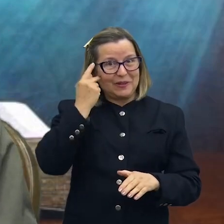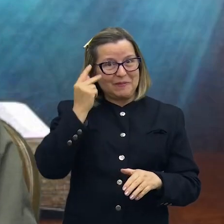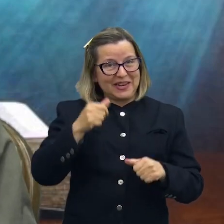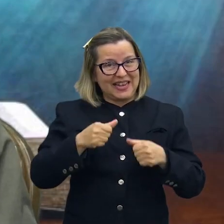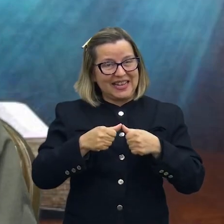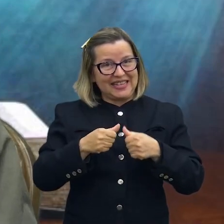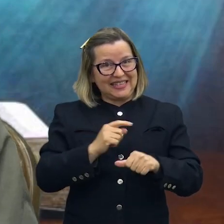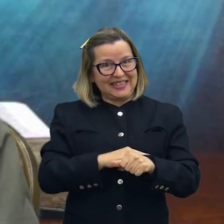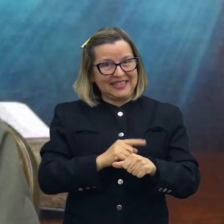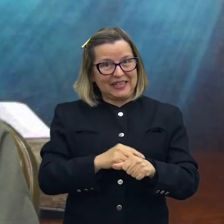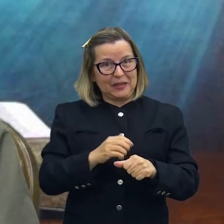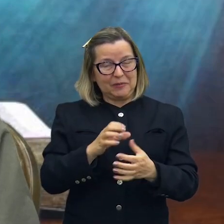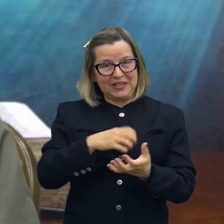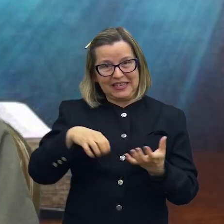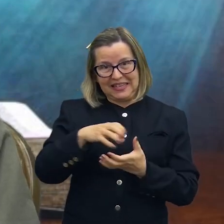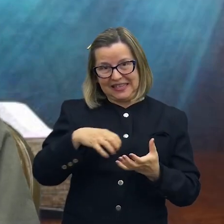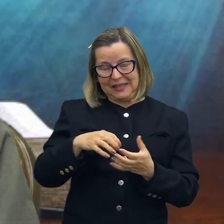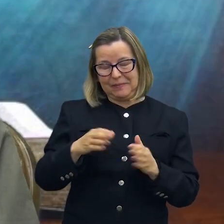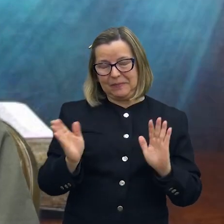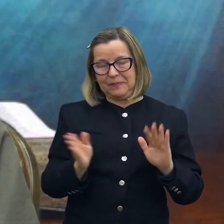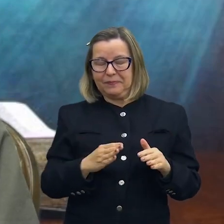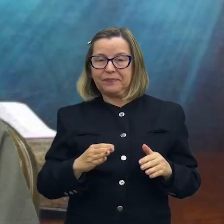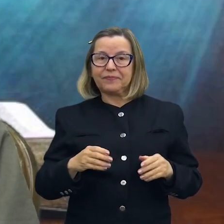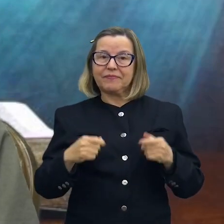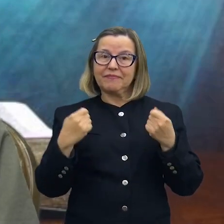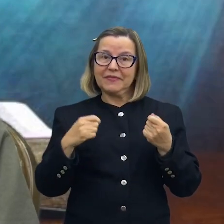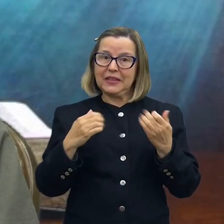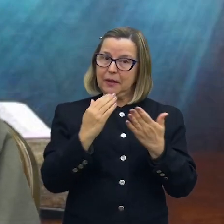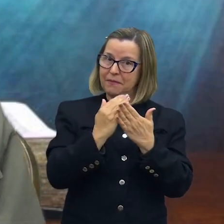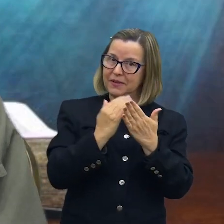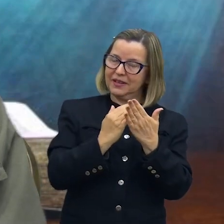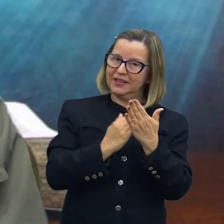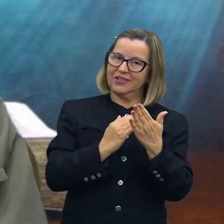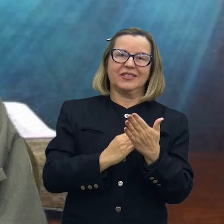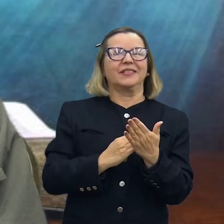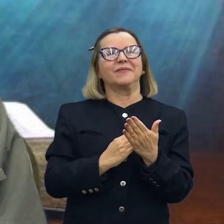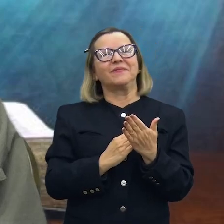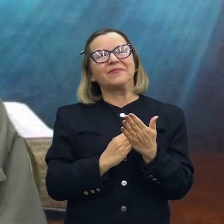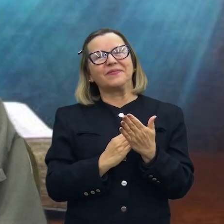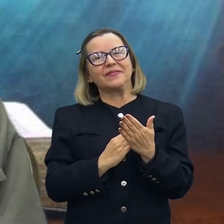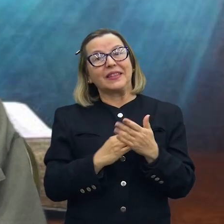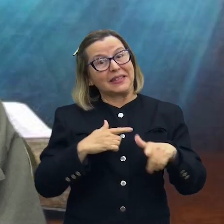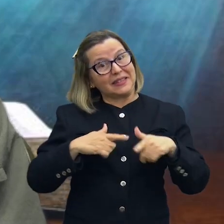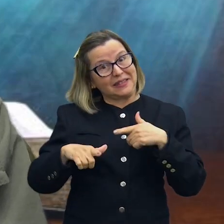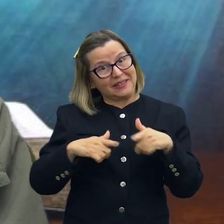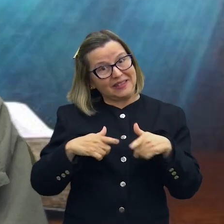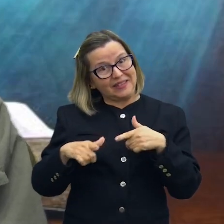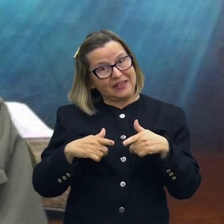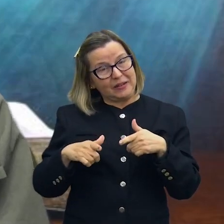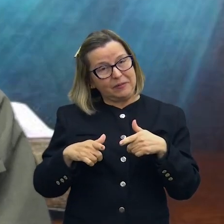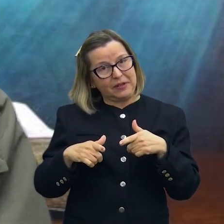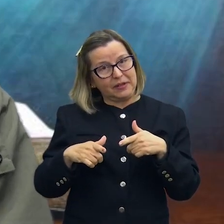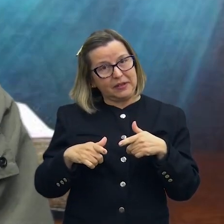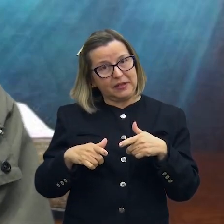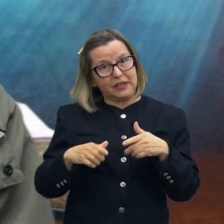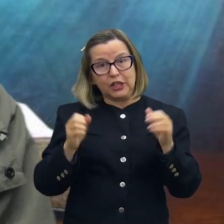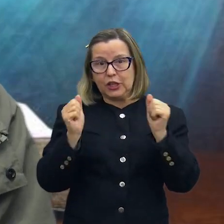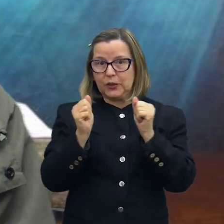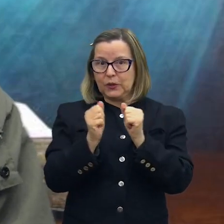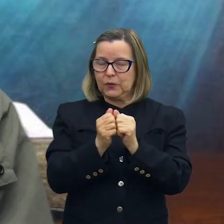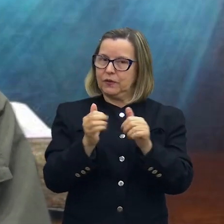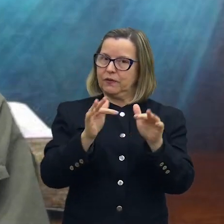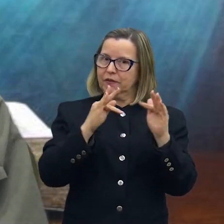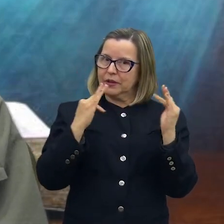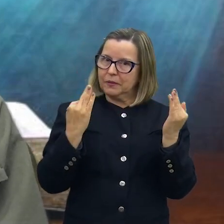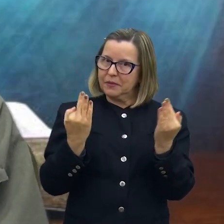tempo. É necessário planejar, trabalhar e junto